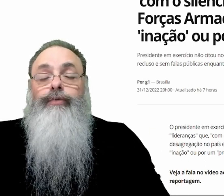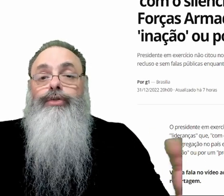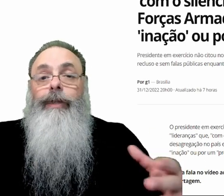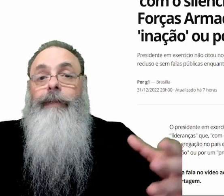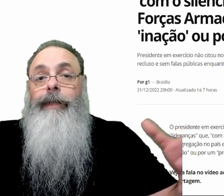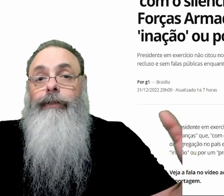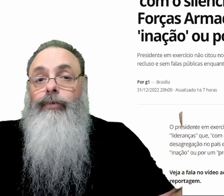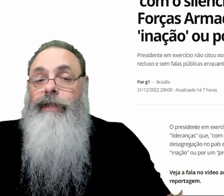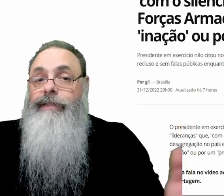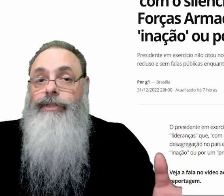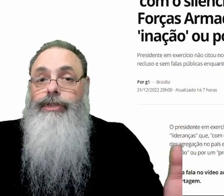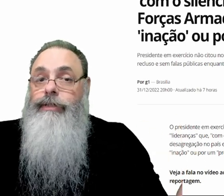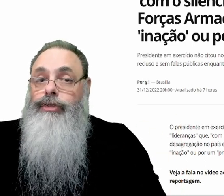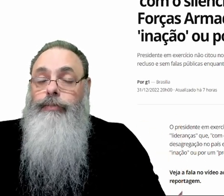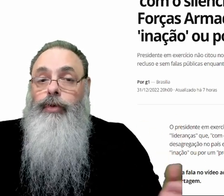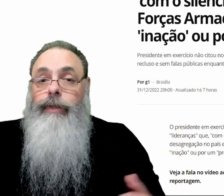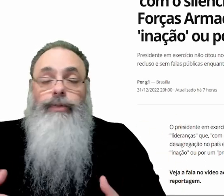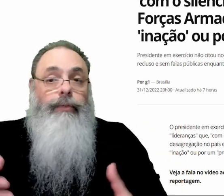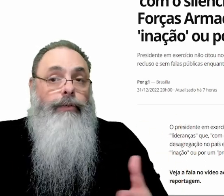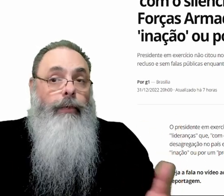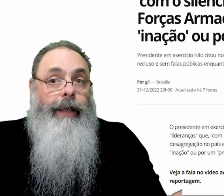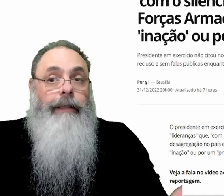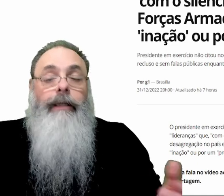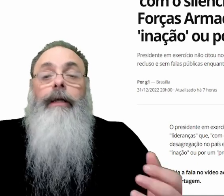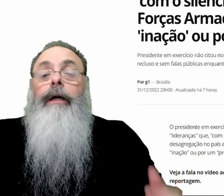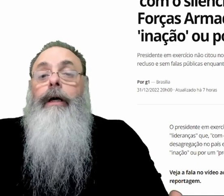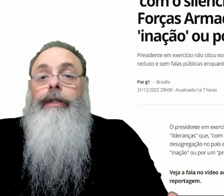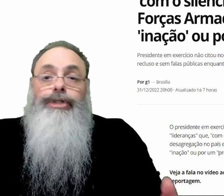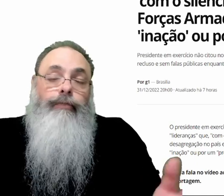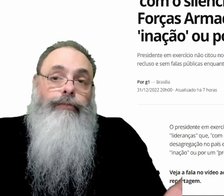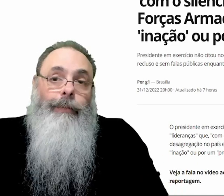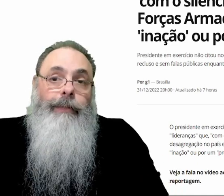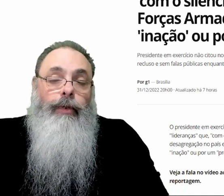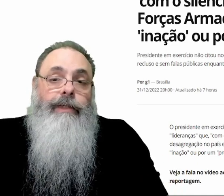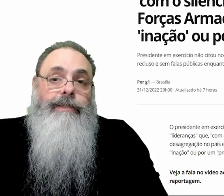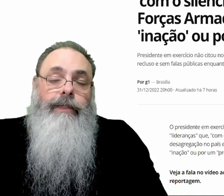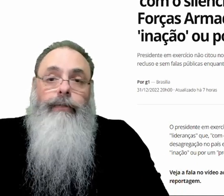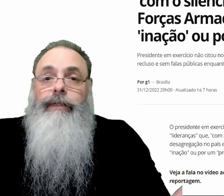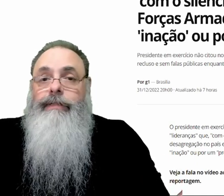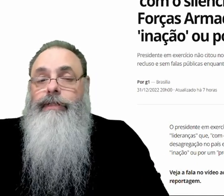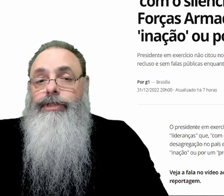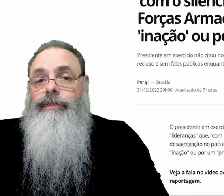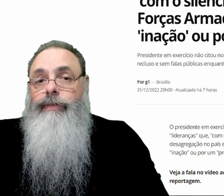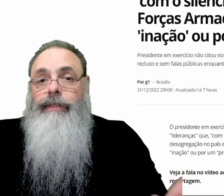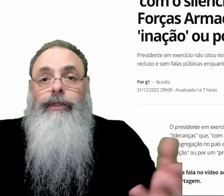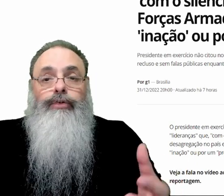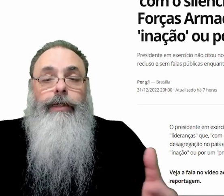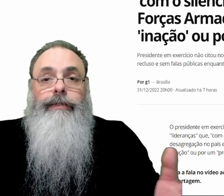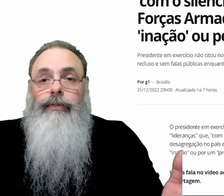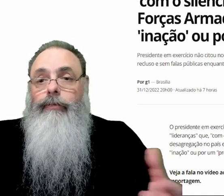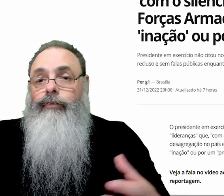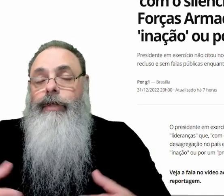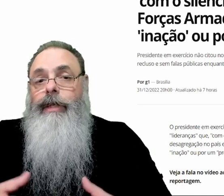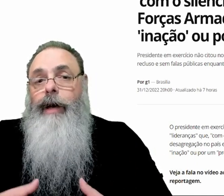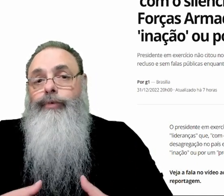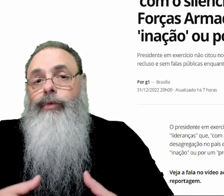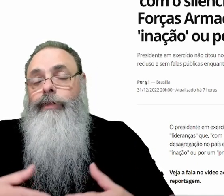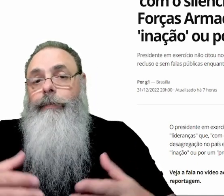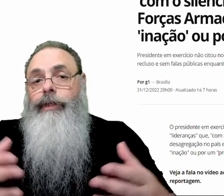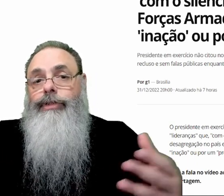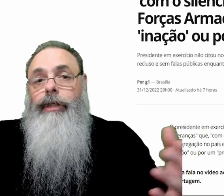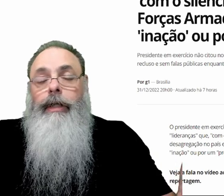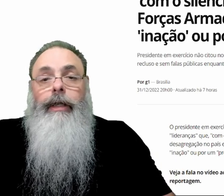armadas fossem o elemento a decidir esse tipo de coisa, quando não é, né? A gente vive numa democracia, o que decide são as eleições. Eu fiquei